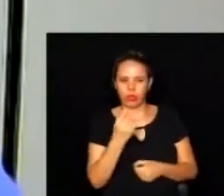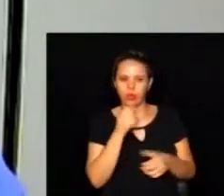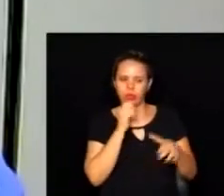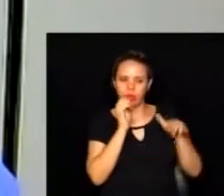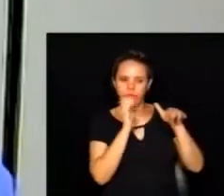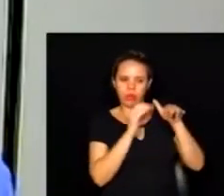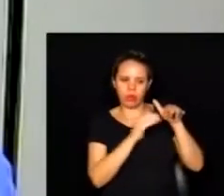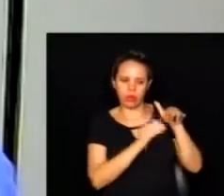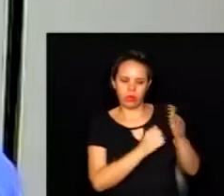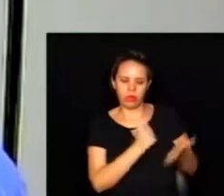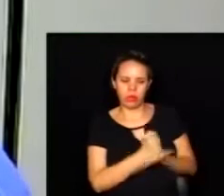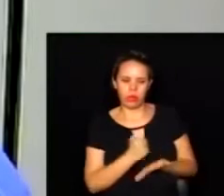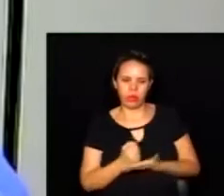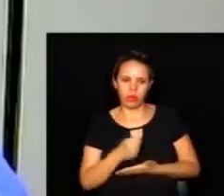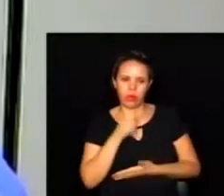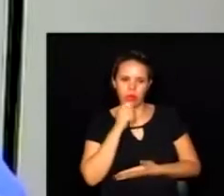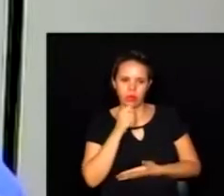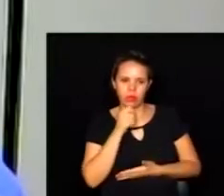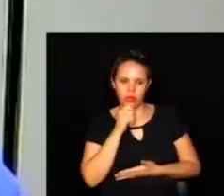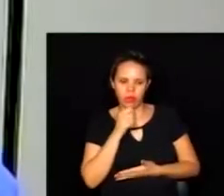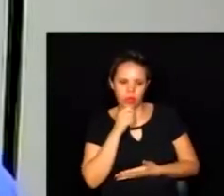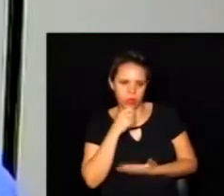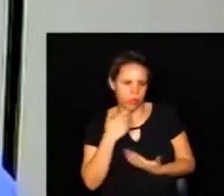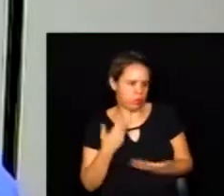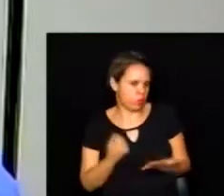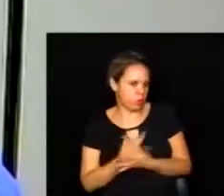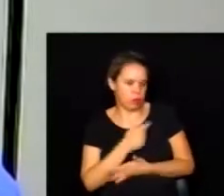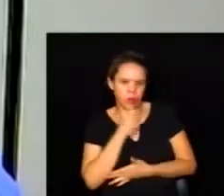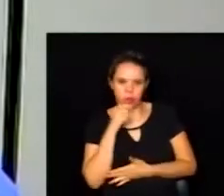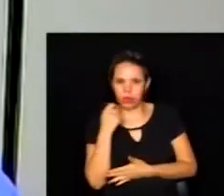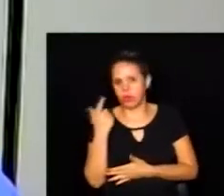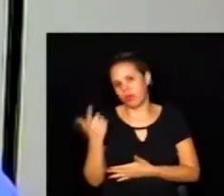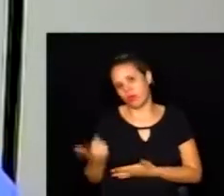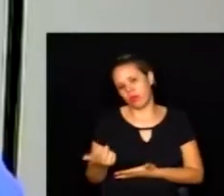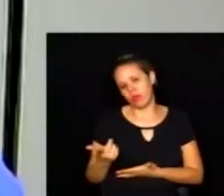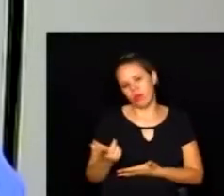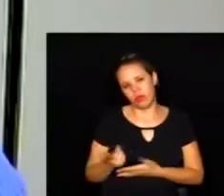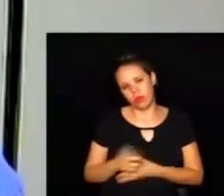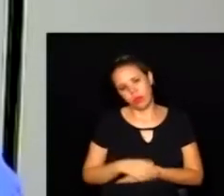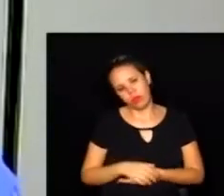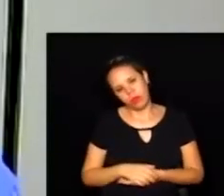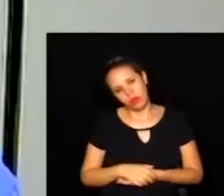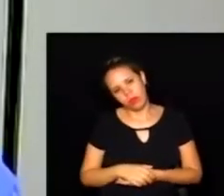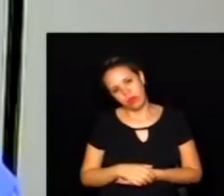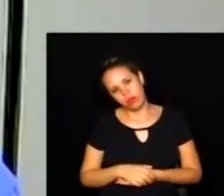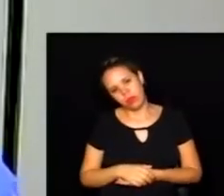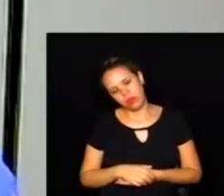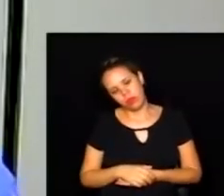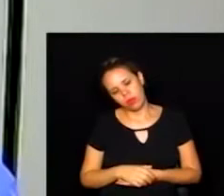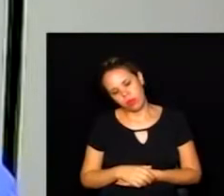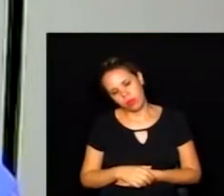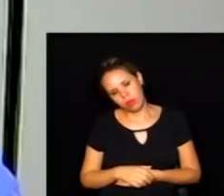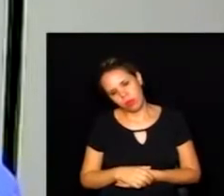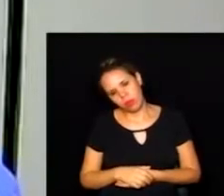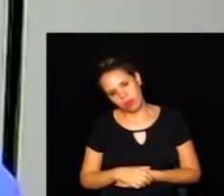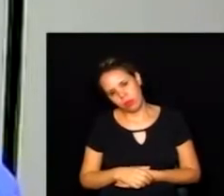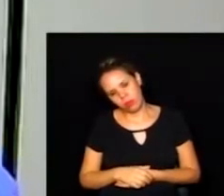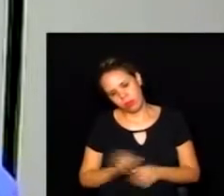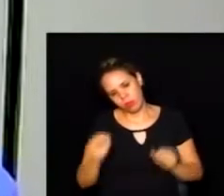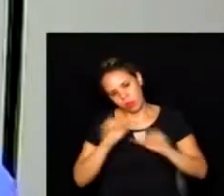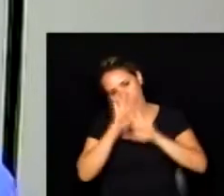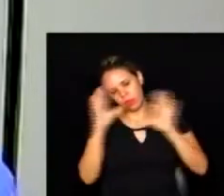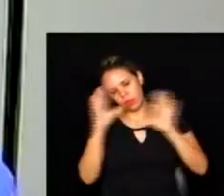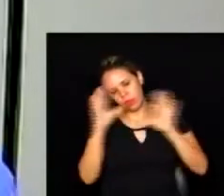em contratos, em processo de compra e outros ainda não foram empenhados. De modo que